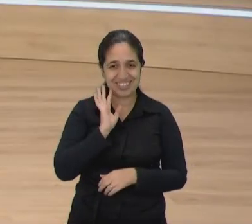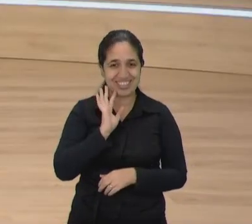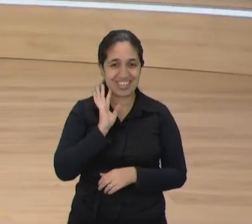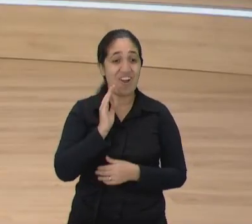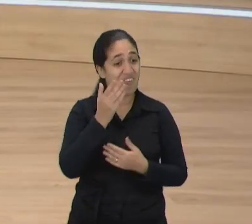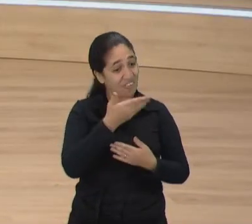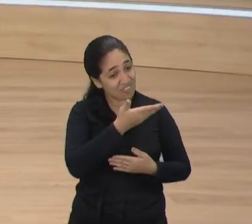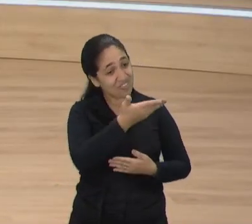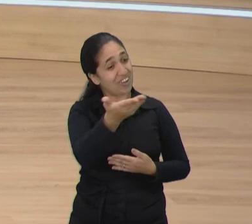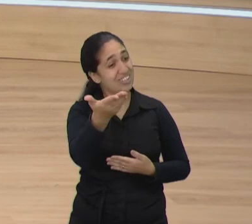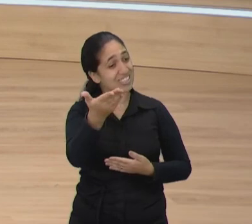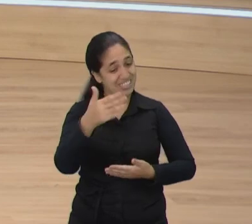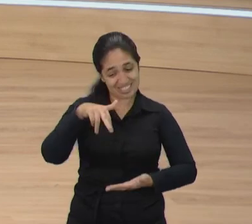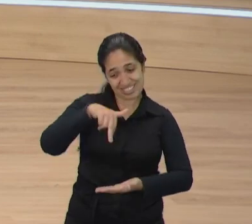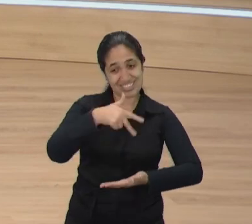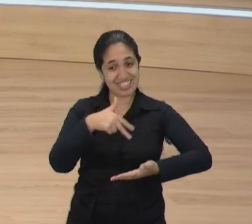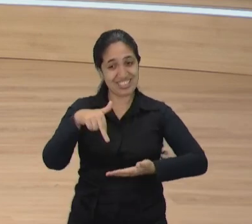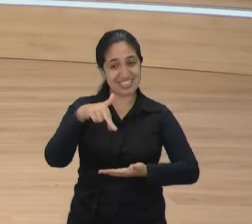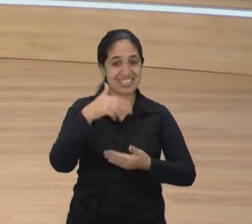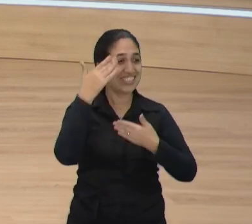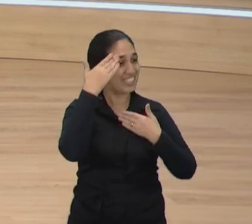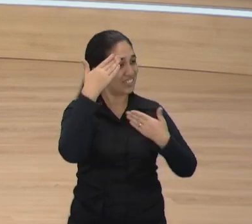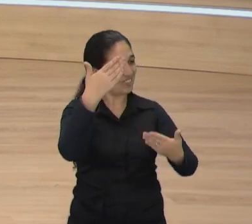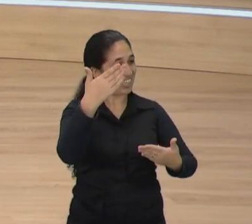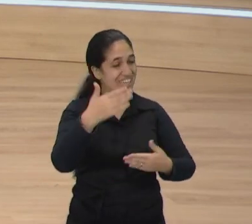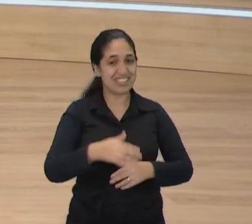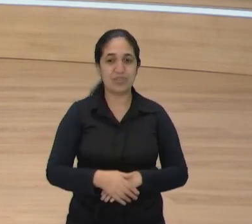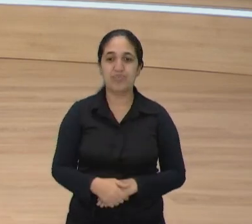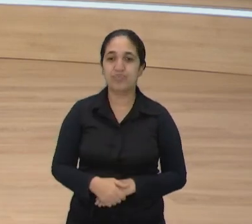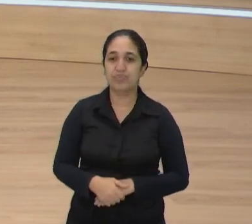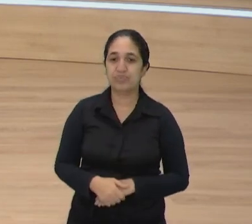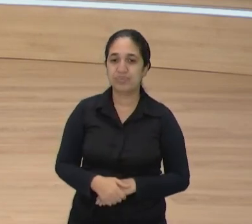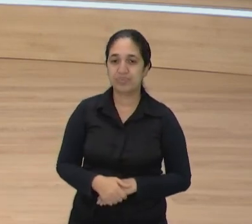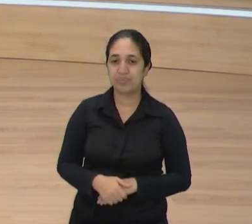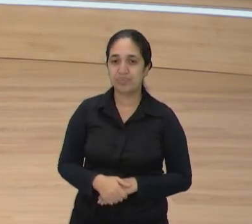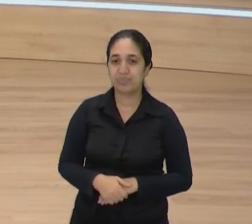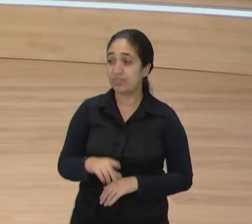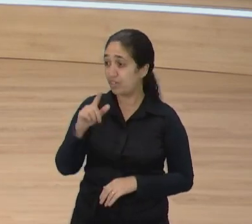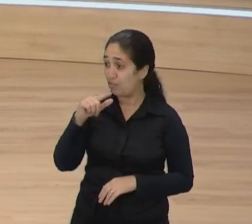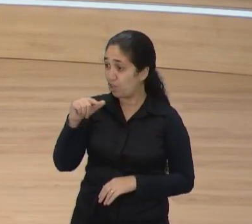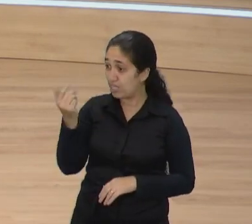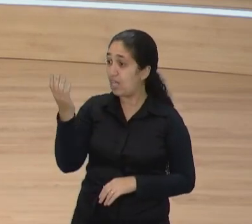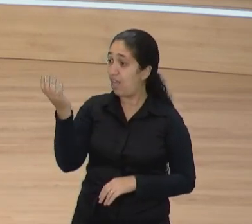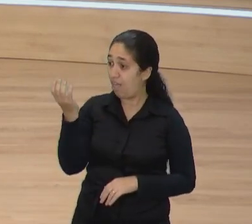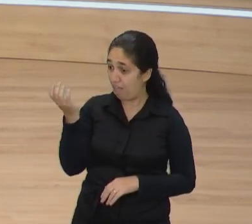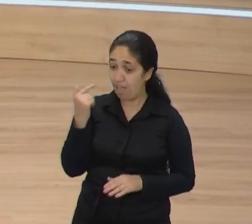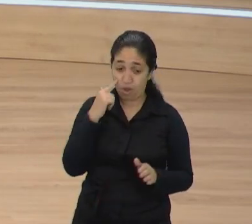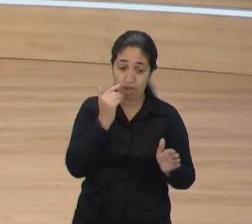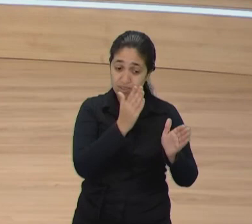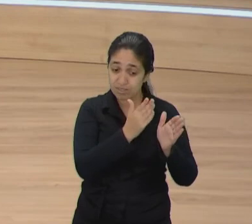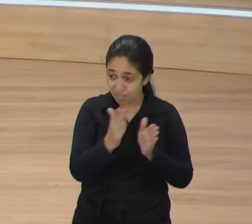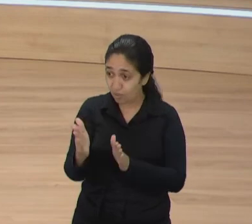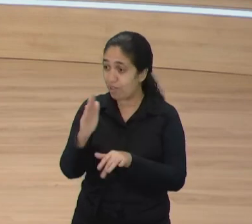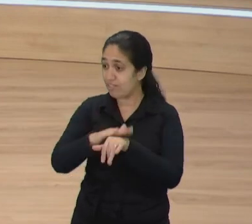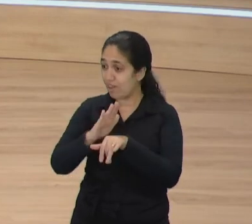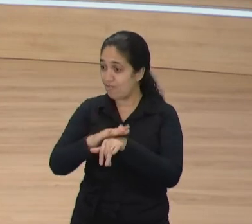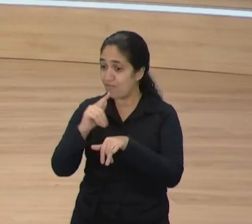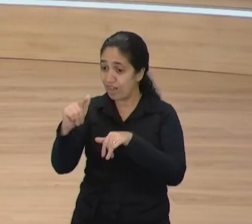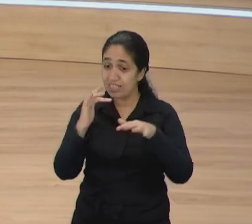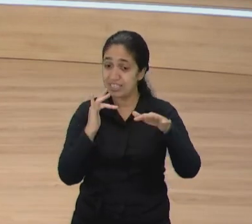vocês, deixo vocês encerrando a nossa aula. Muito obrigada. Quem quiser, faz a sequência e marca a gente nas redes